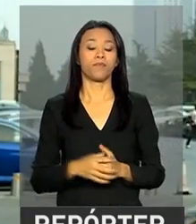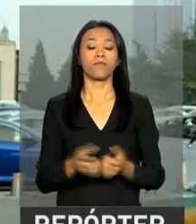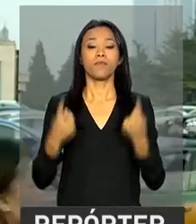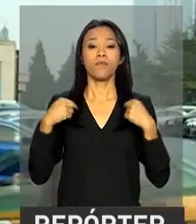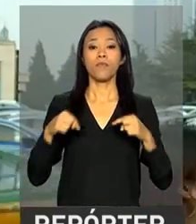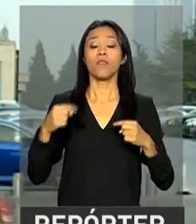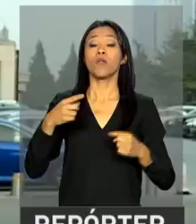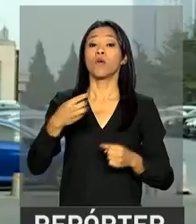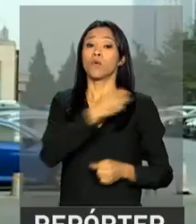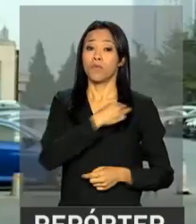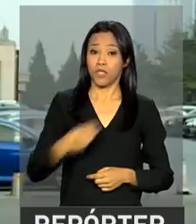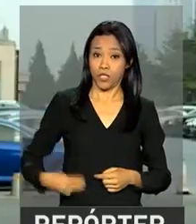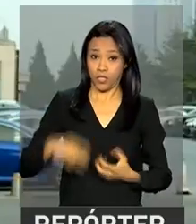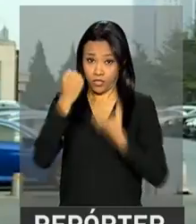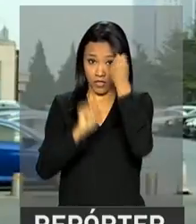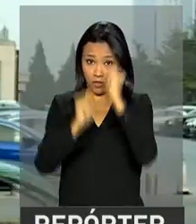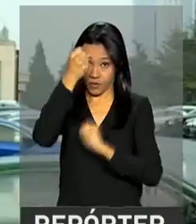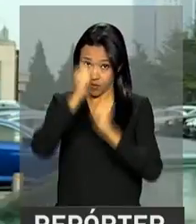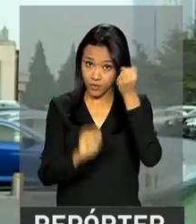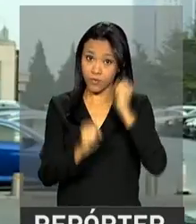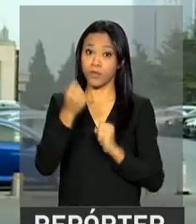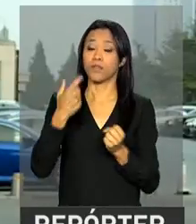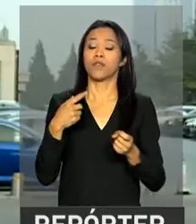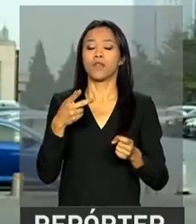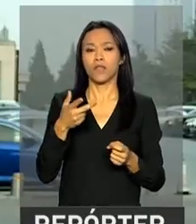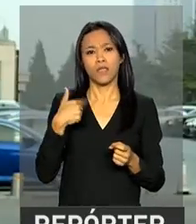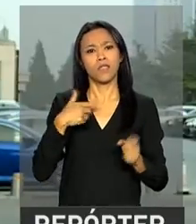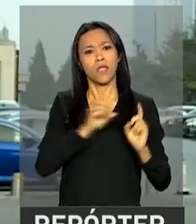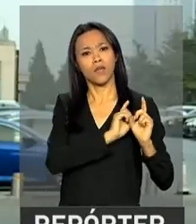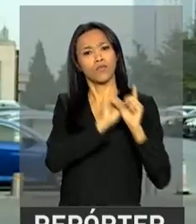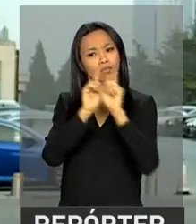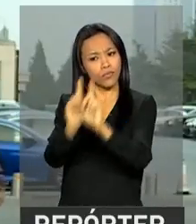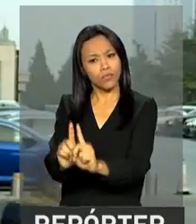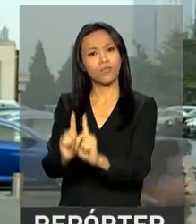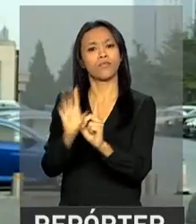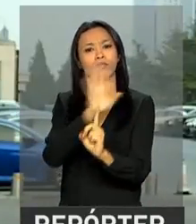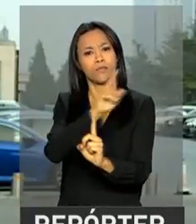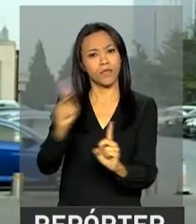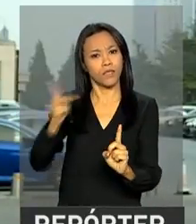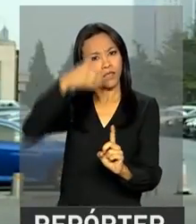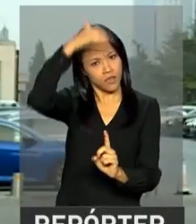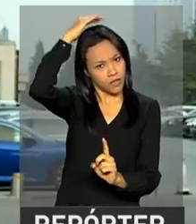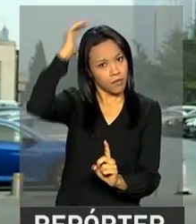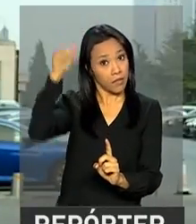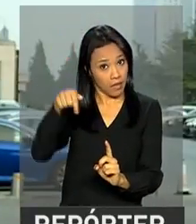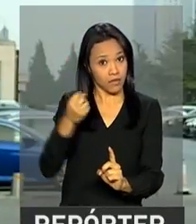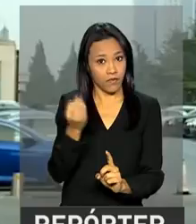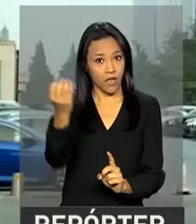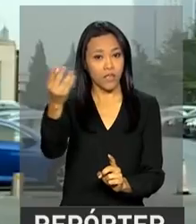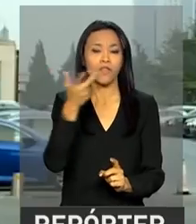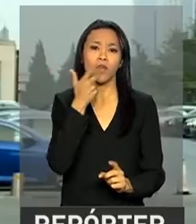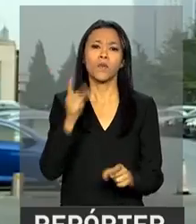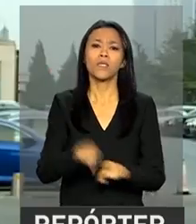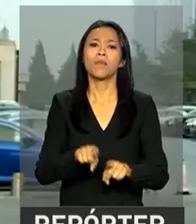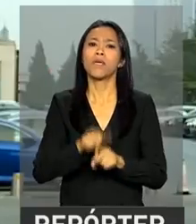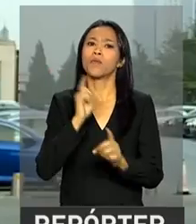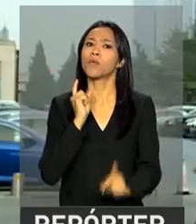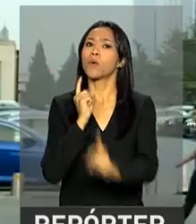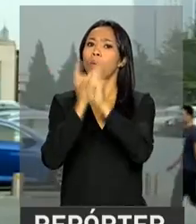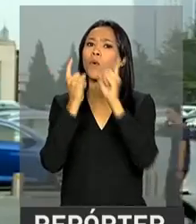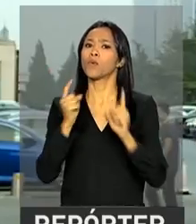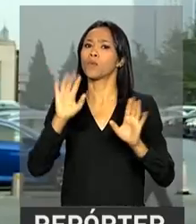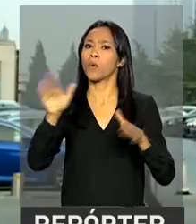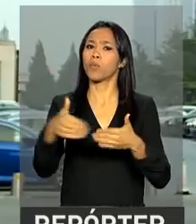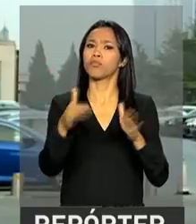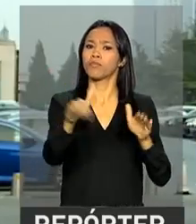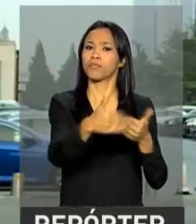da Indústria, Comércio Exterior e Serviços, que acompanha o presidente na viagem, também falou sobre os encontros com empresários